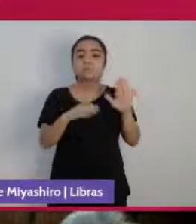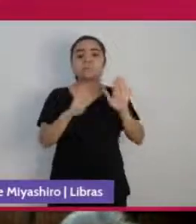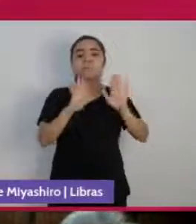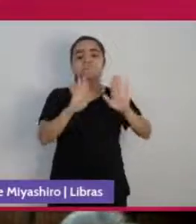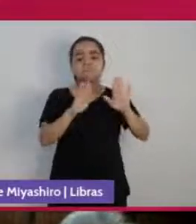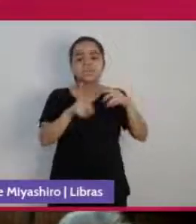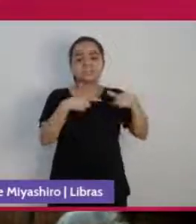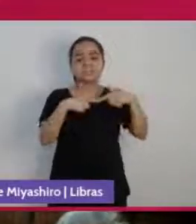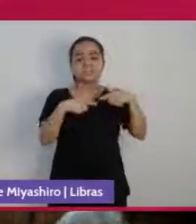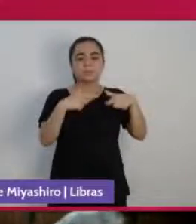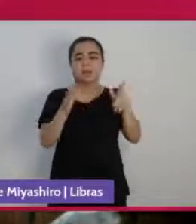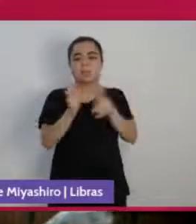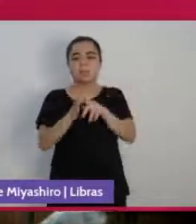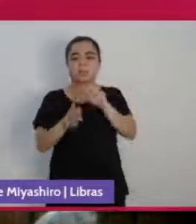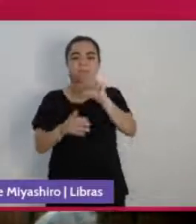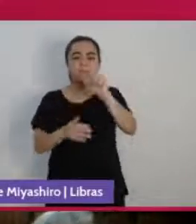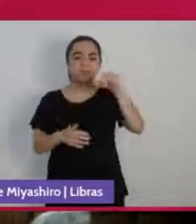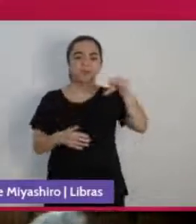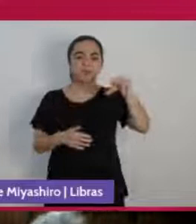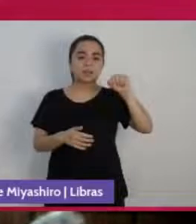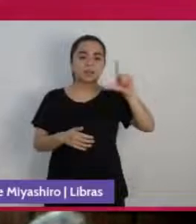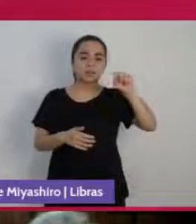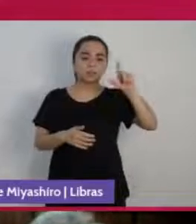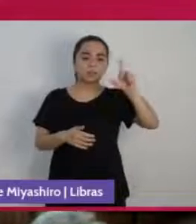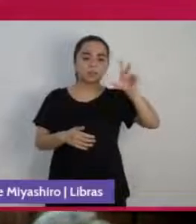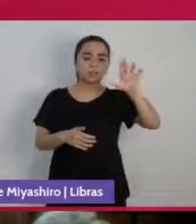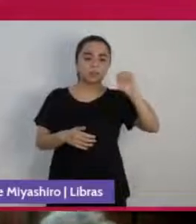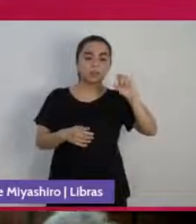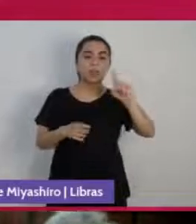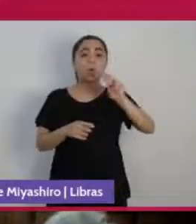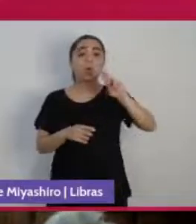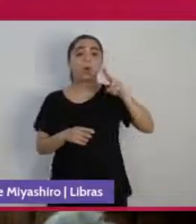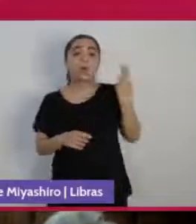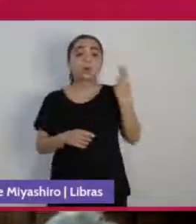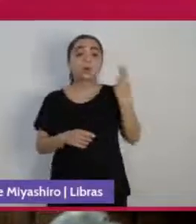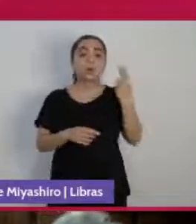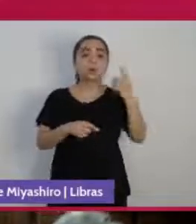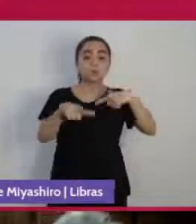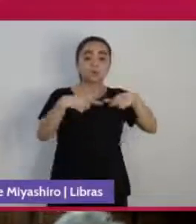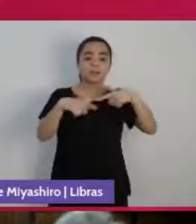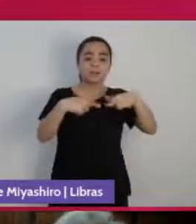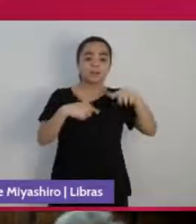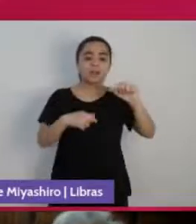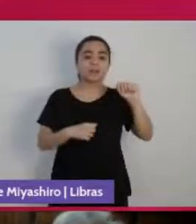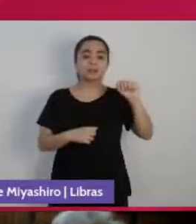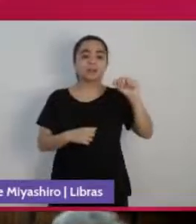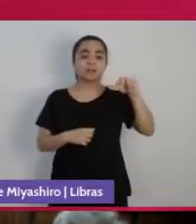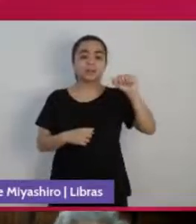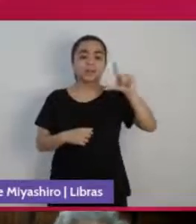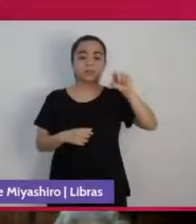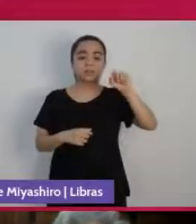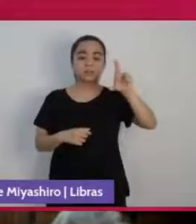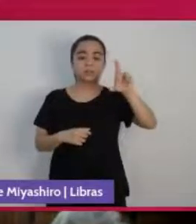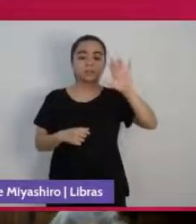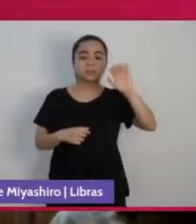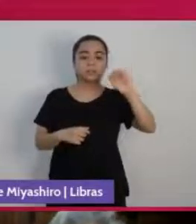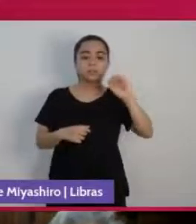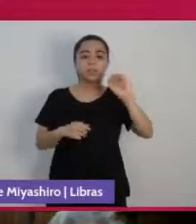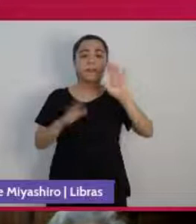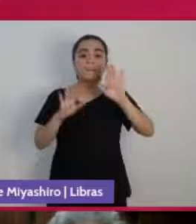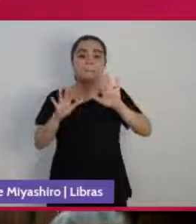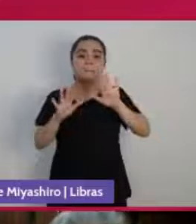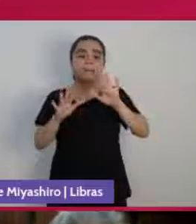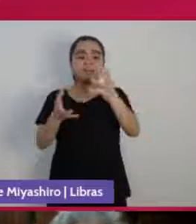analógico. Ou trabalhar com um analógico achando que eu estou com equipamento DR. A gente tem que saber